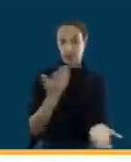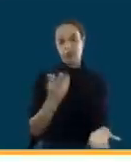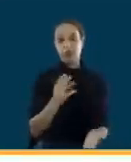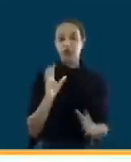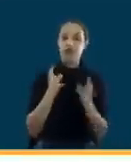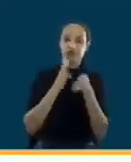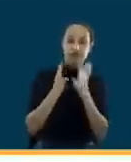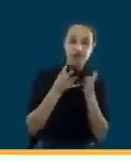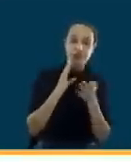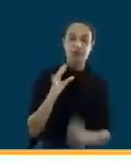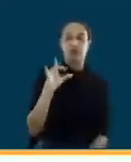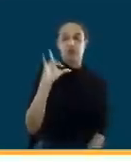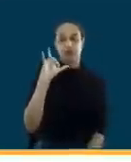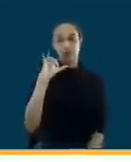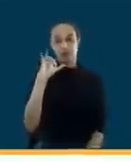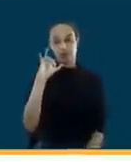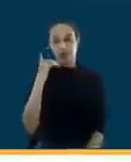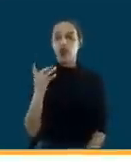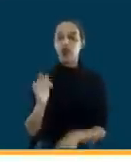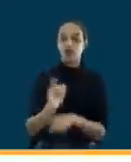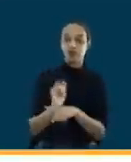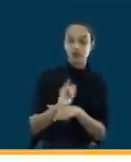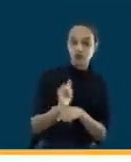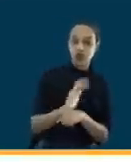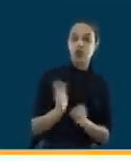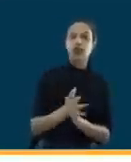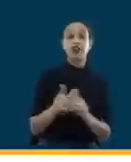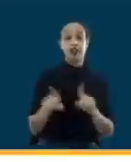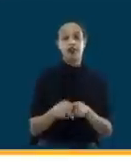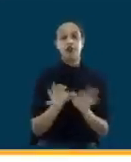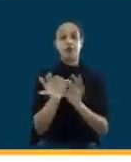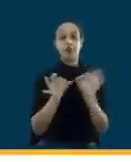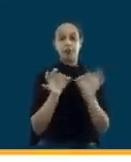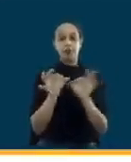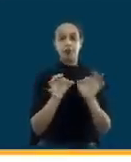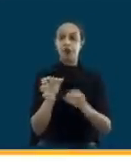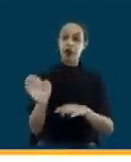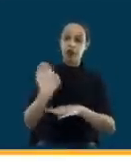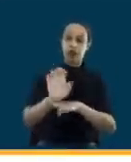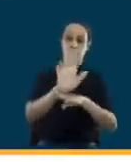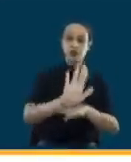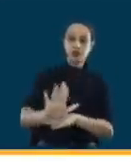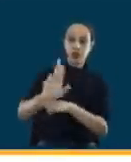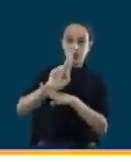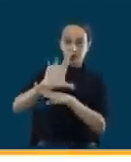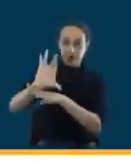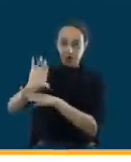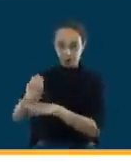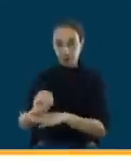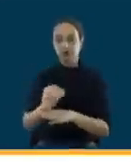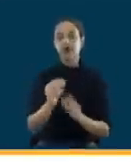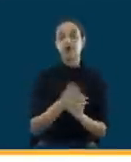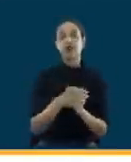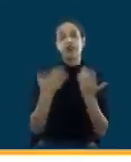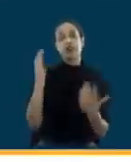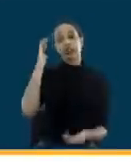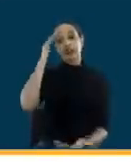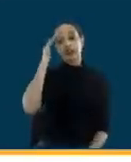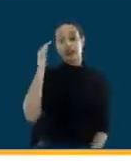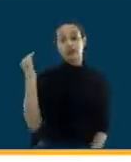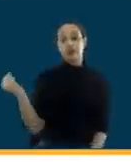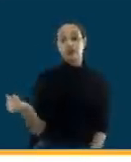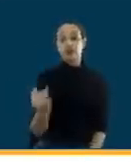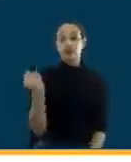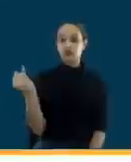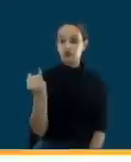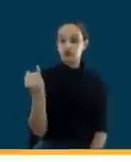com o Estado modelos de edital, discutido com a sociedade civil organizada, entendendo que é importante que a gente faça